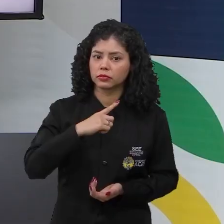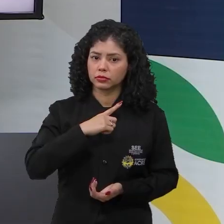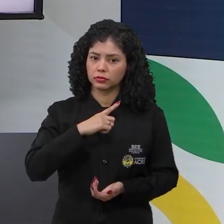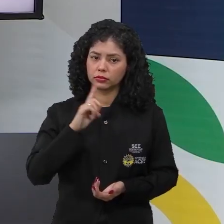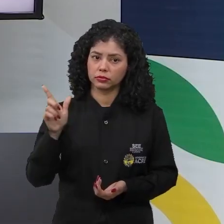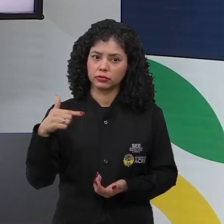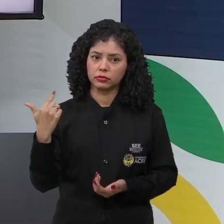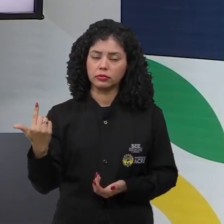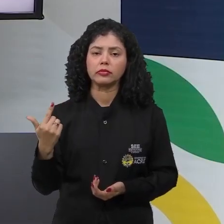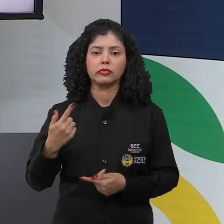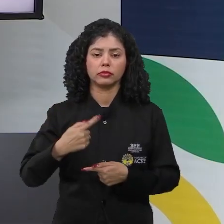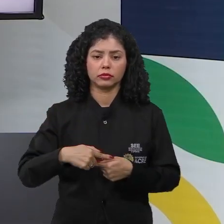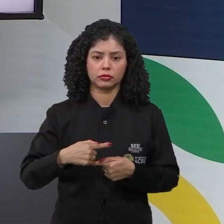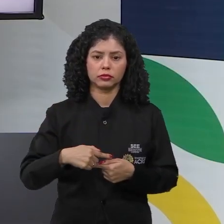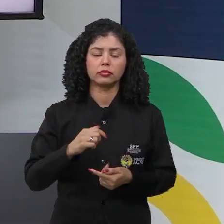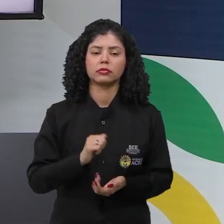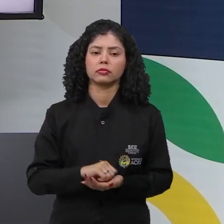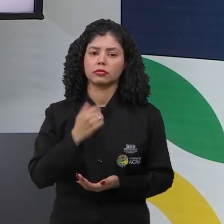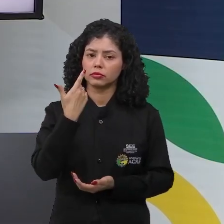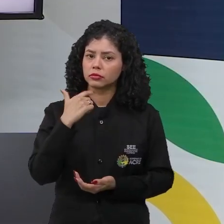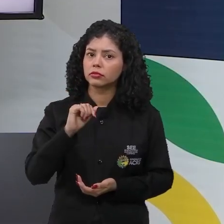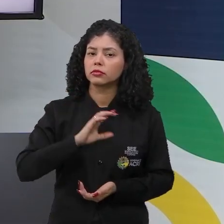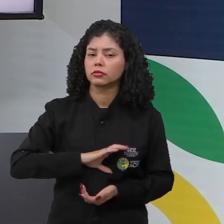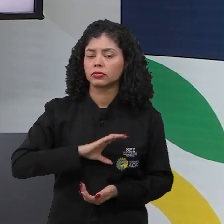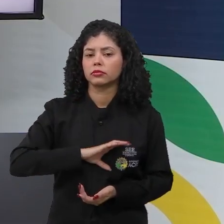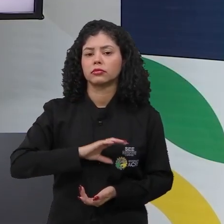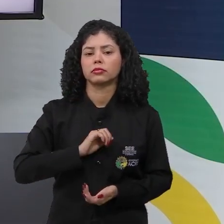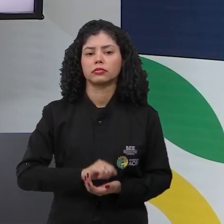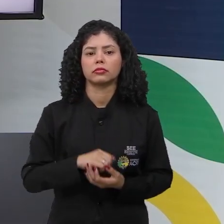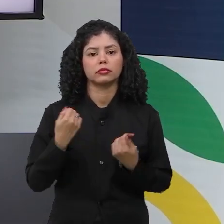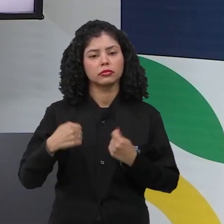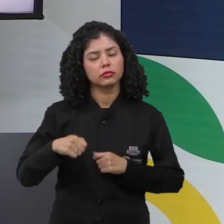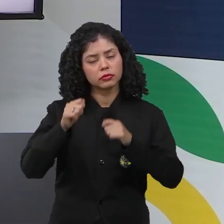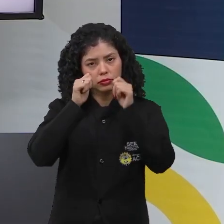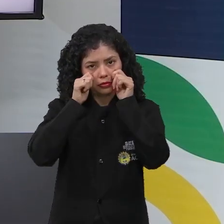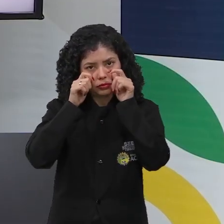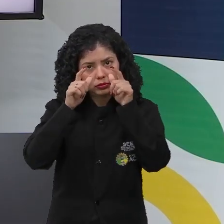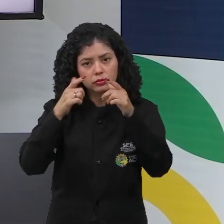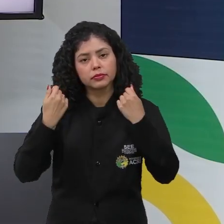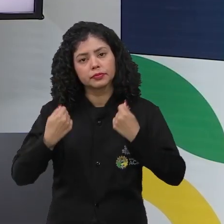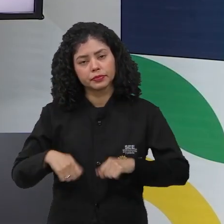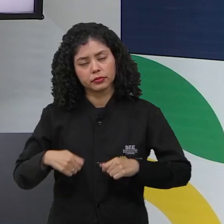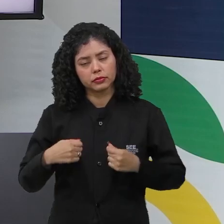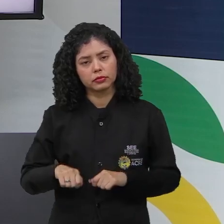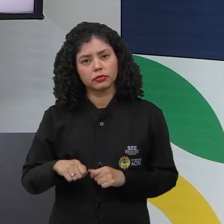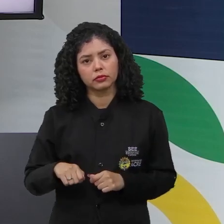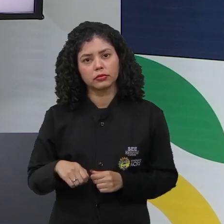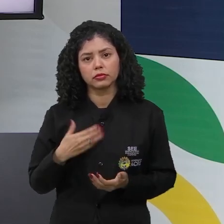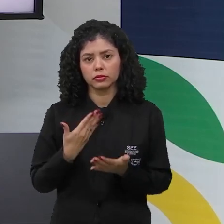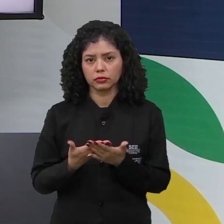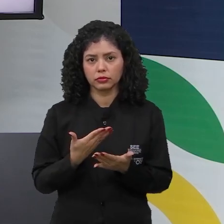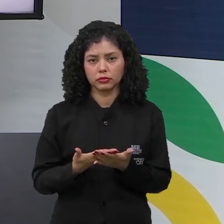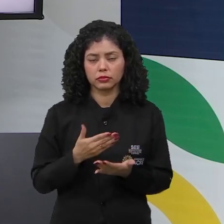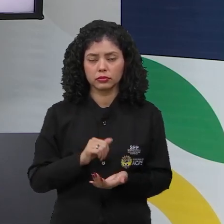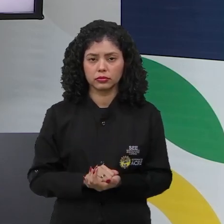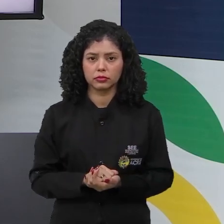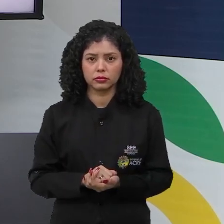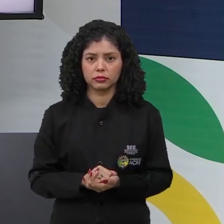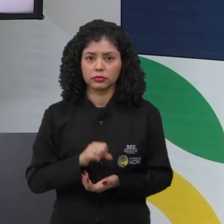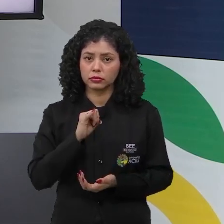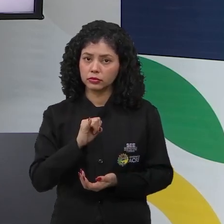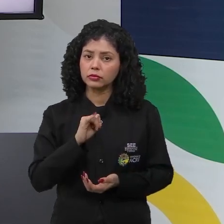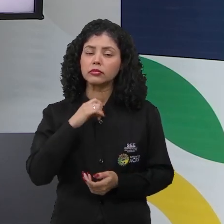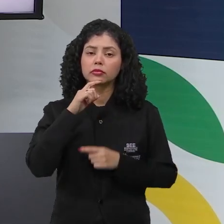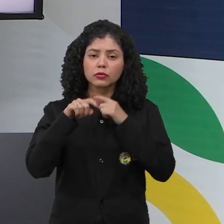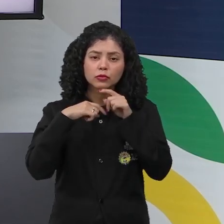existem outras gramáticas na língua portuguesa que merecem atenção e merecem o estudo. Se ficou